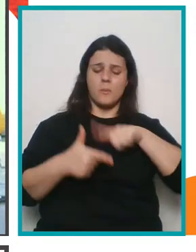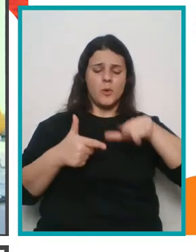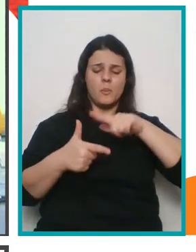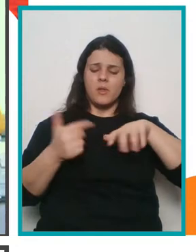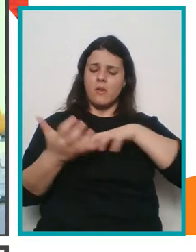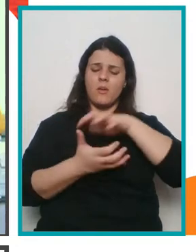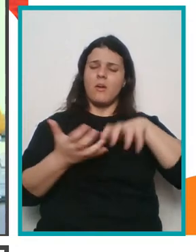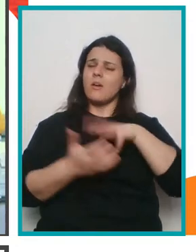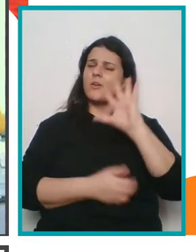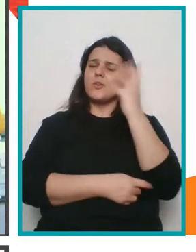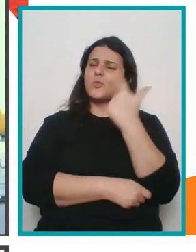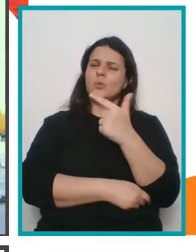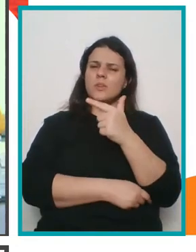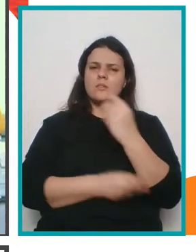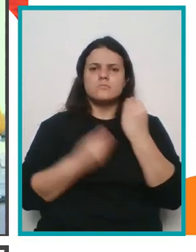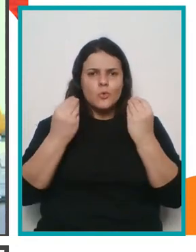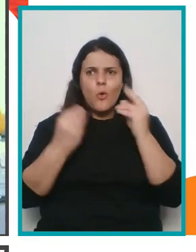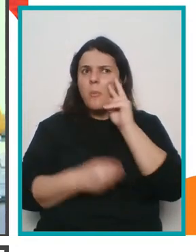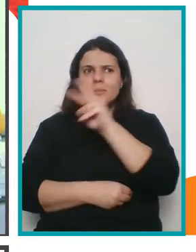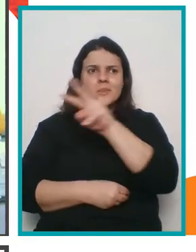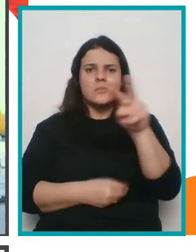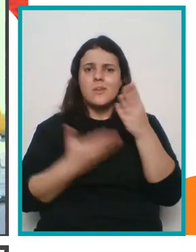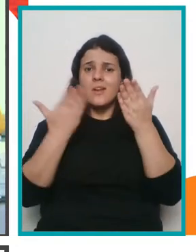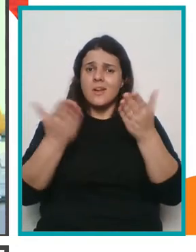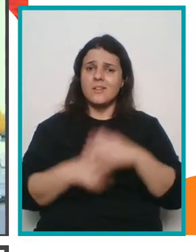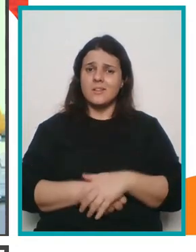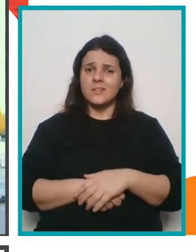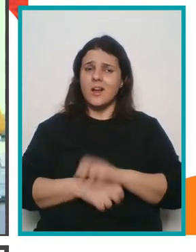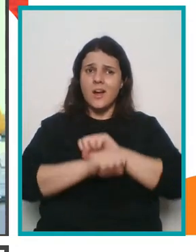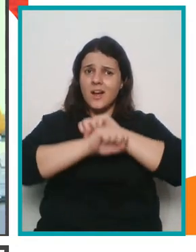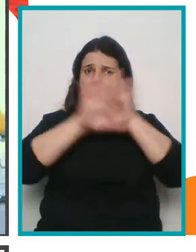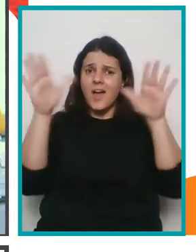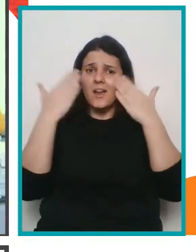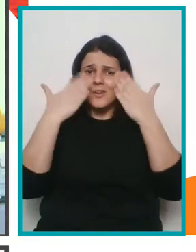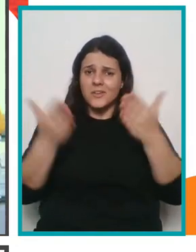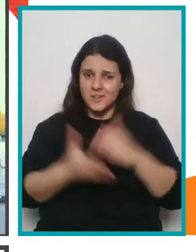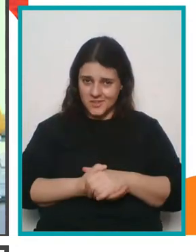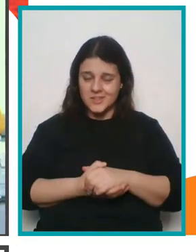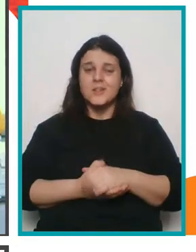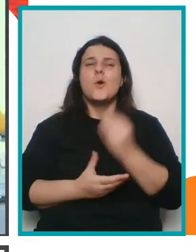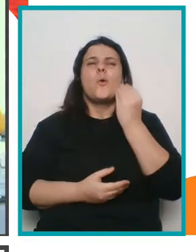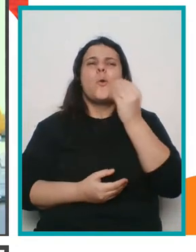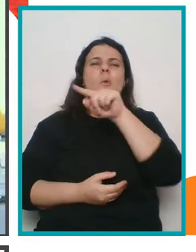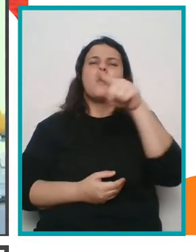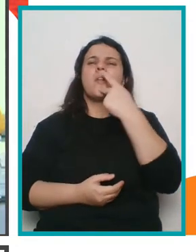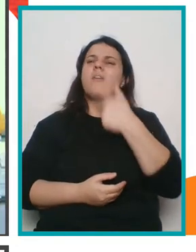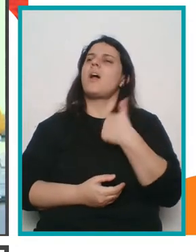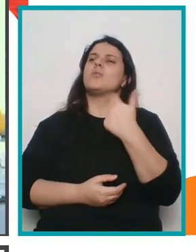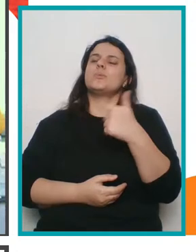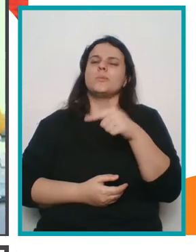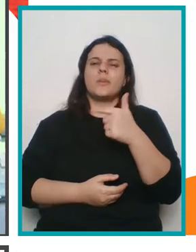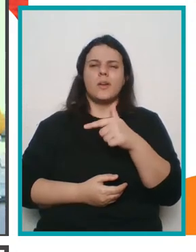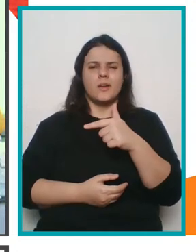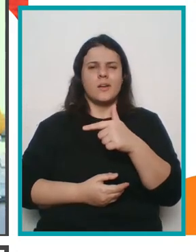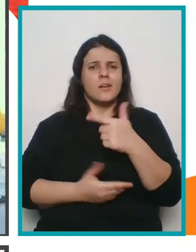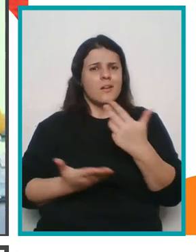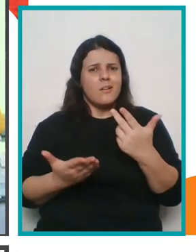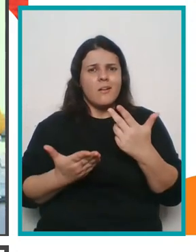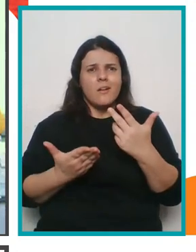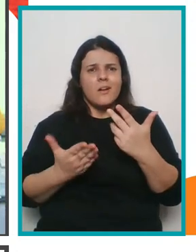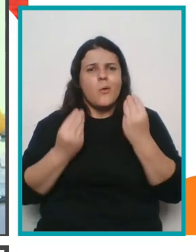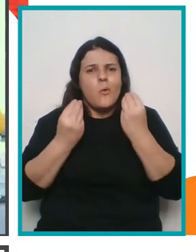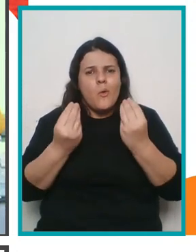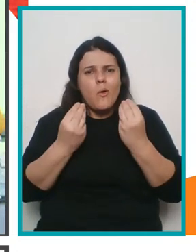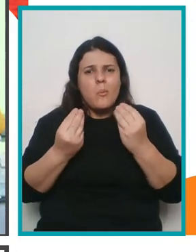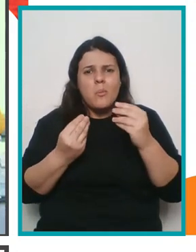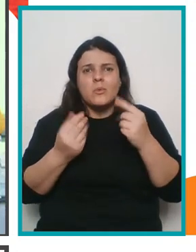óbvio quando a gente para reparar até em tudo, né? O tempo das chuvas, o tempo de florescer as flores,